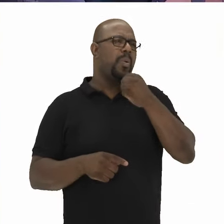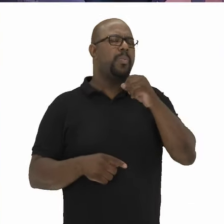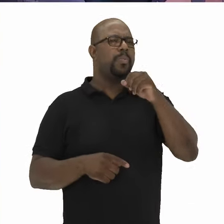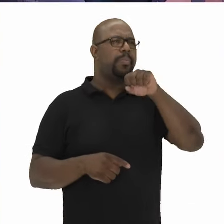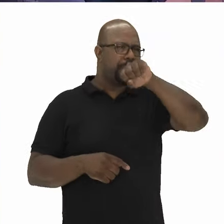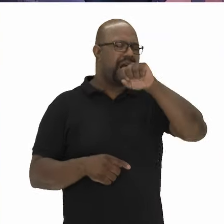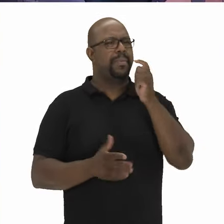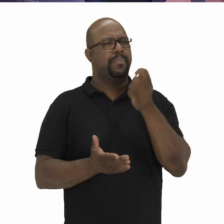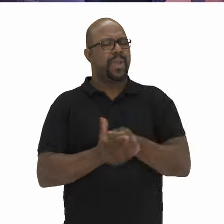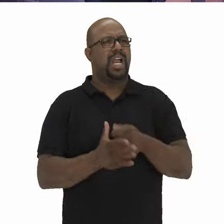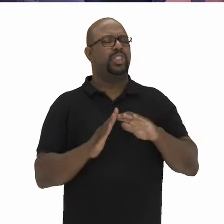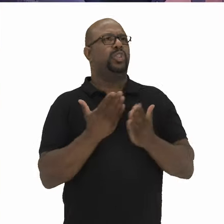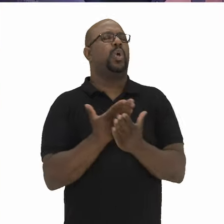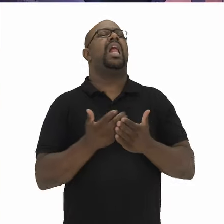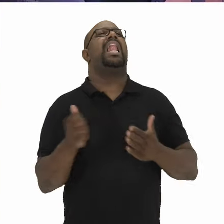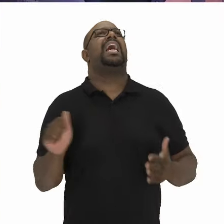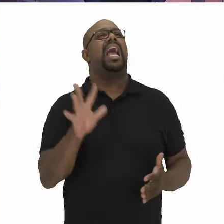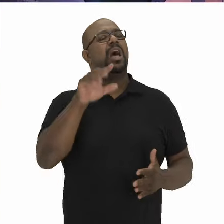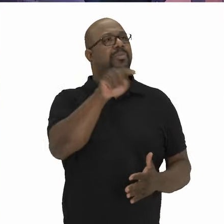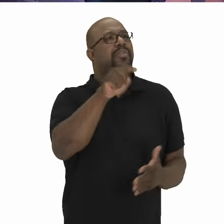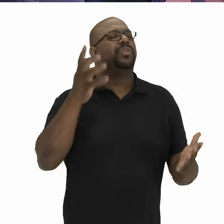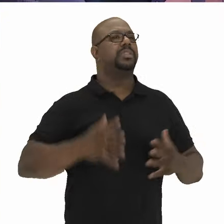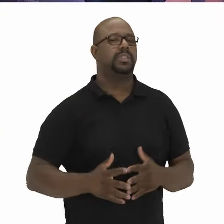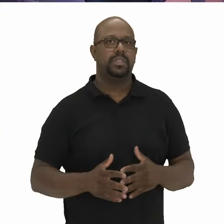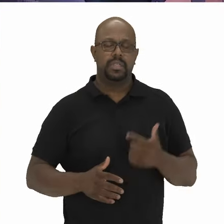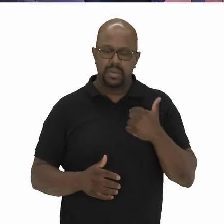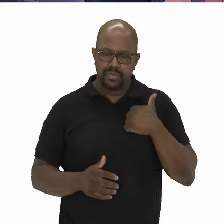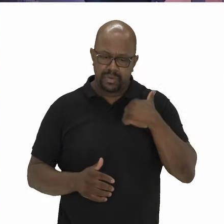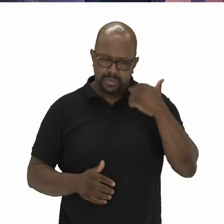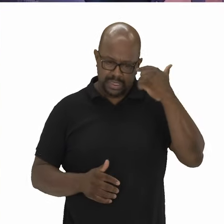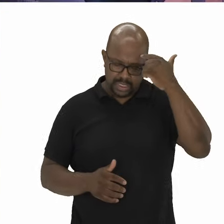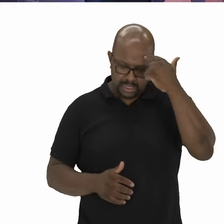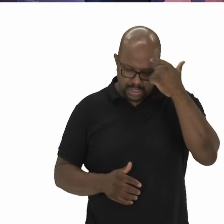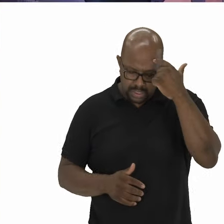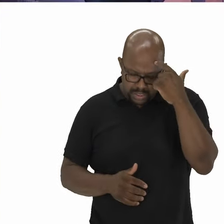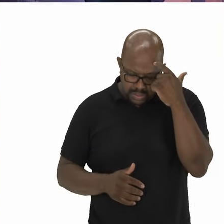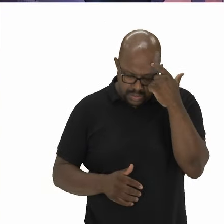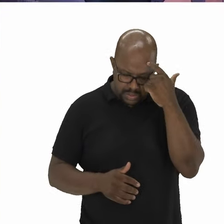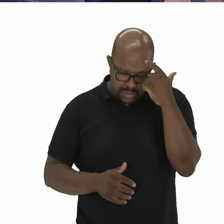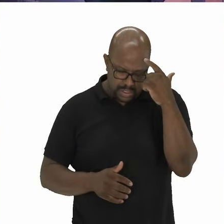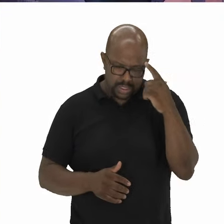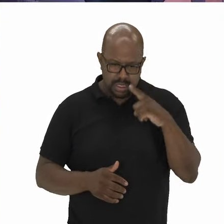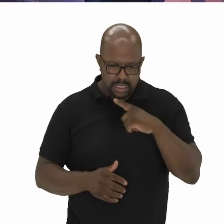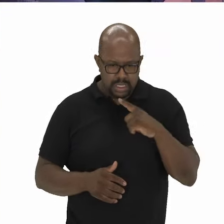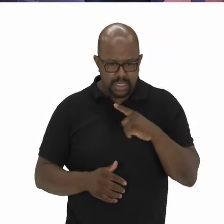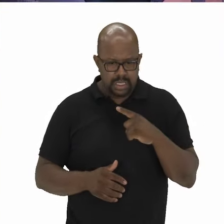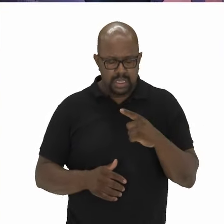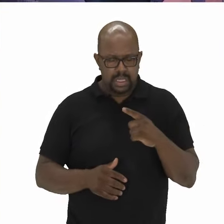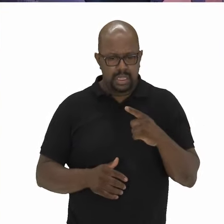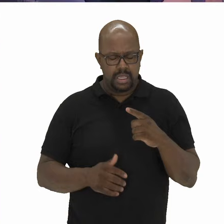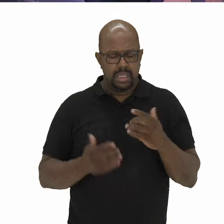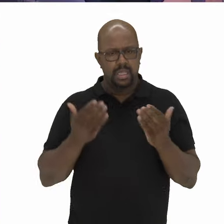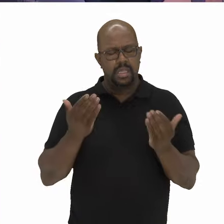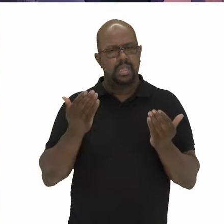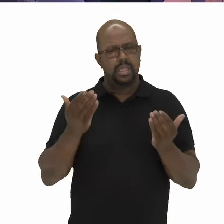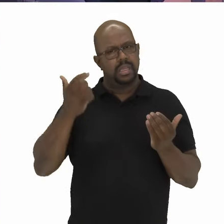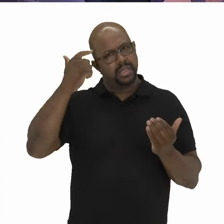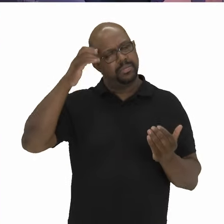uma um colégio tão caro para você e aí eu fico pensando né que que tem esse